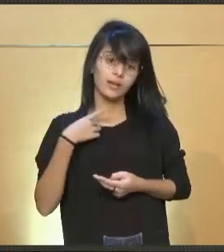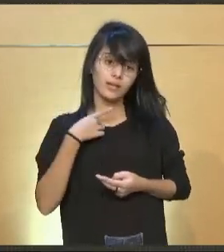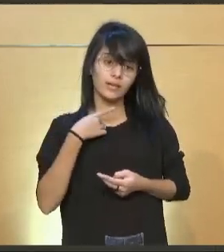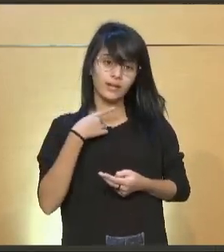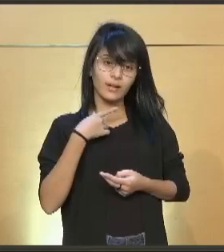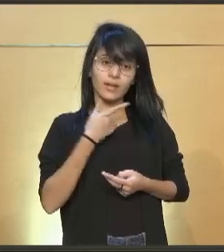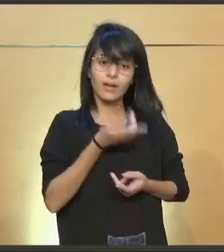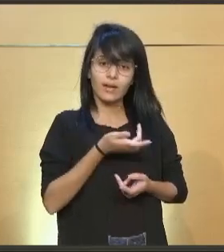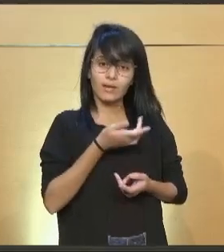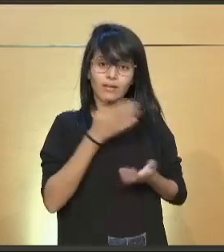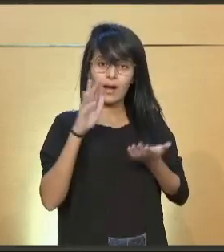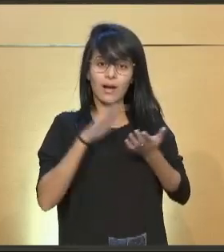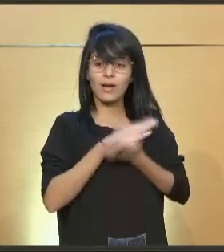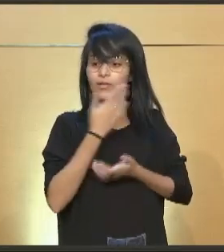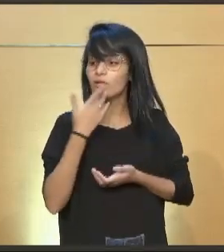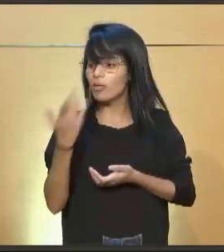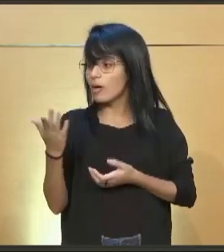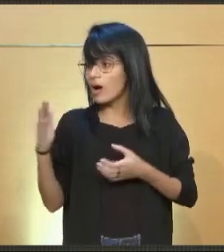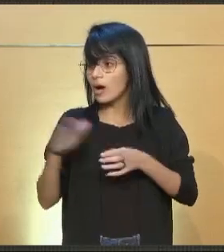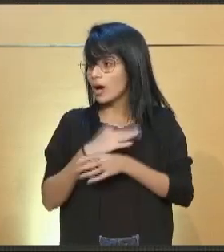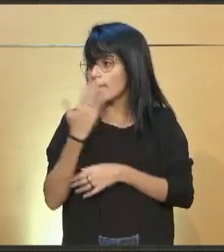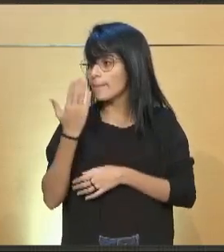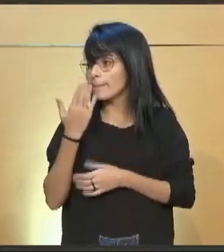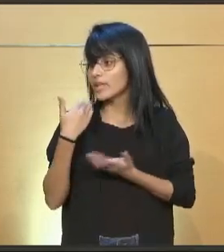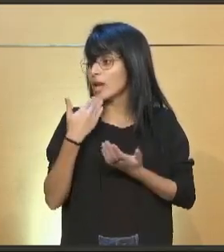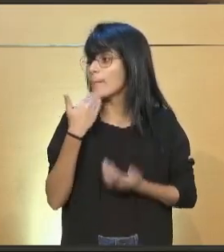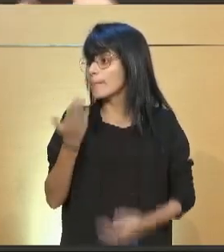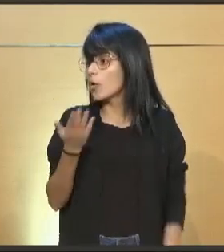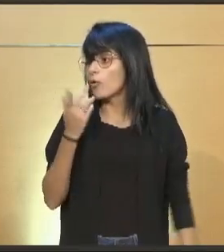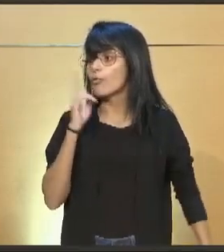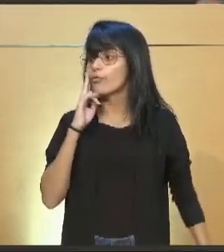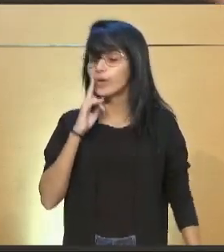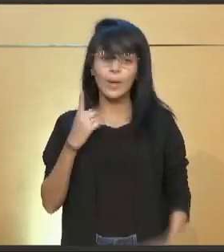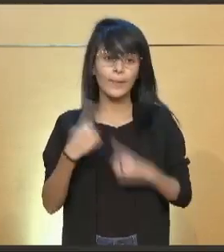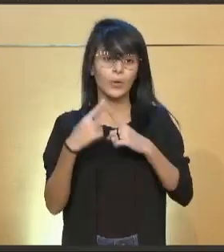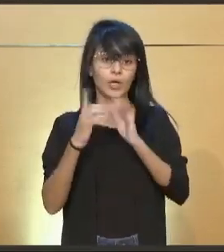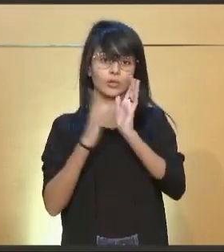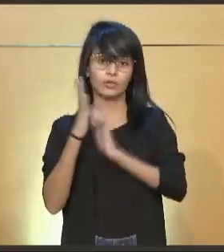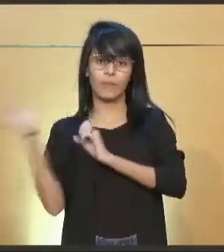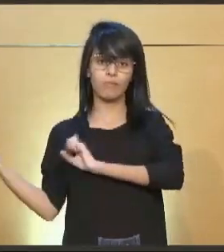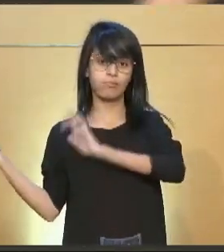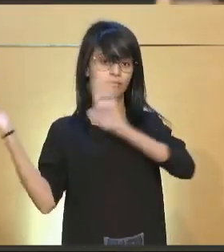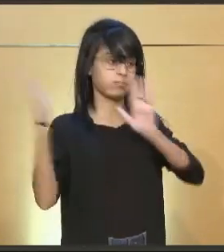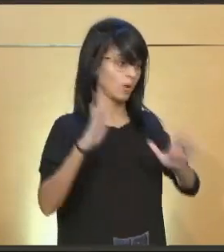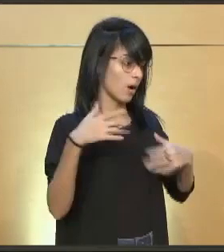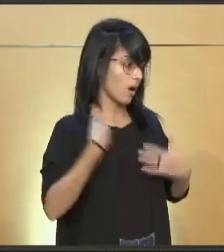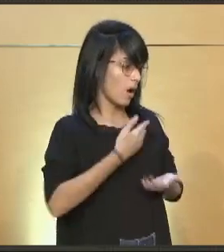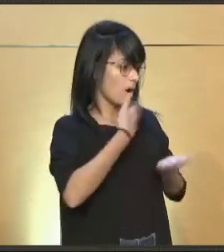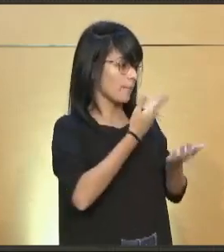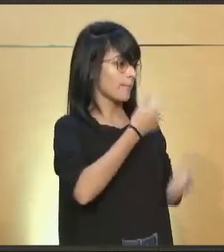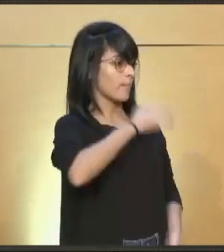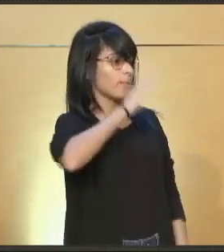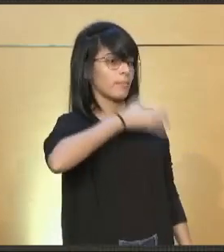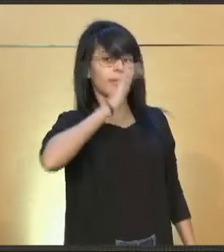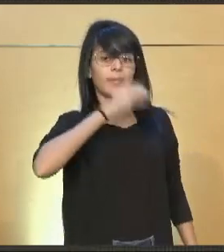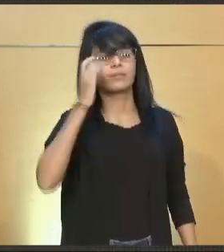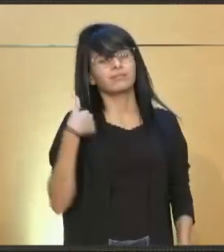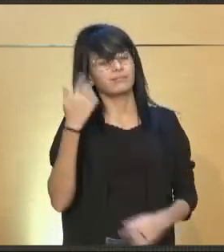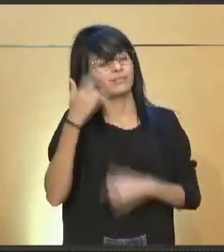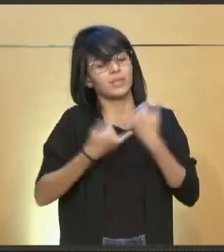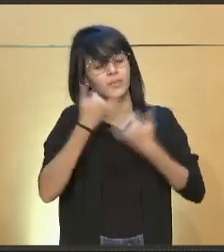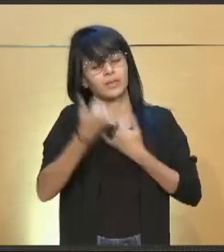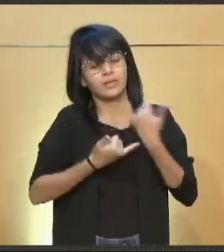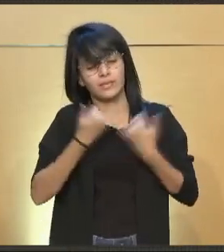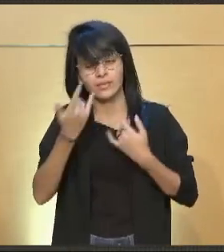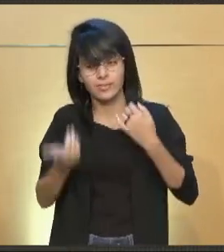vinho. Até por isso que ela está reclamando que acabou o vinho, porque eles devem ter acabado com o vinho. Olha, vocês são responsáveis por isso. Claro que isso é uma conjectura. O texto